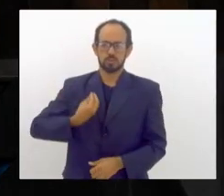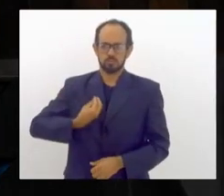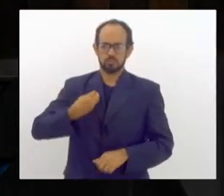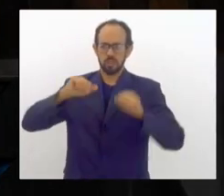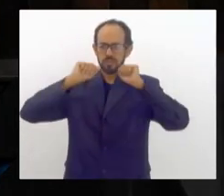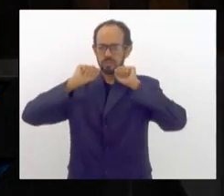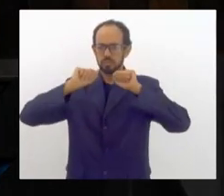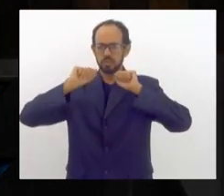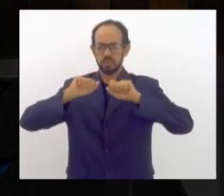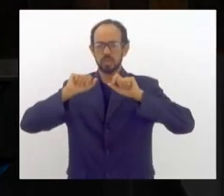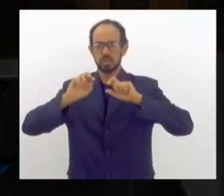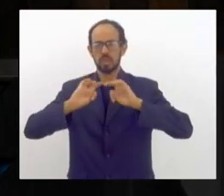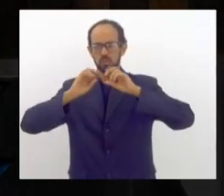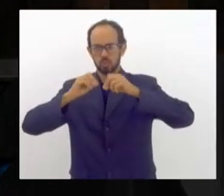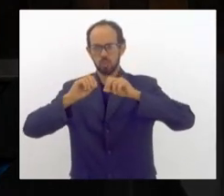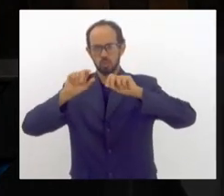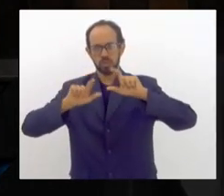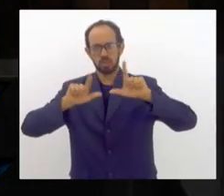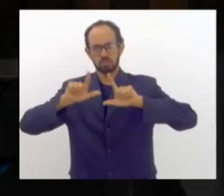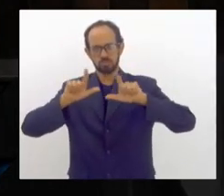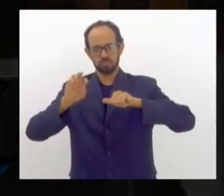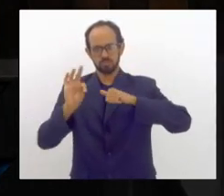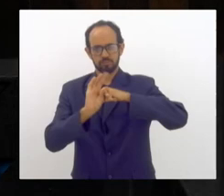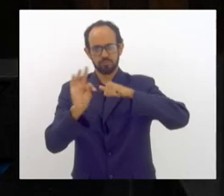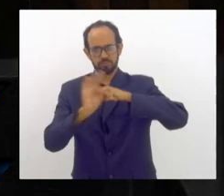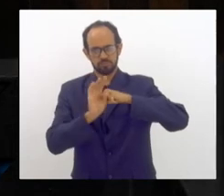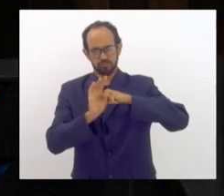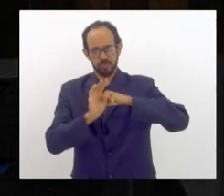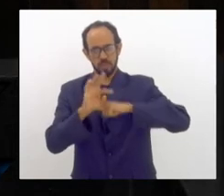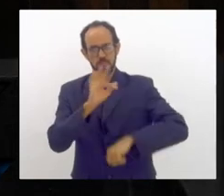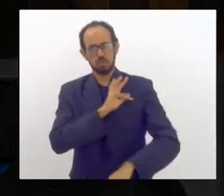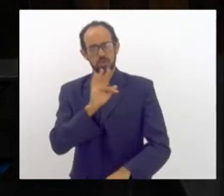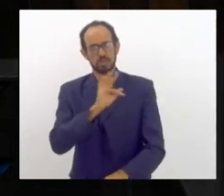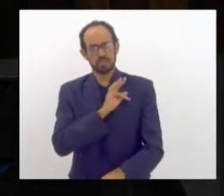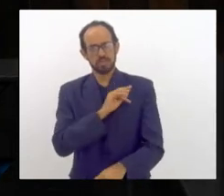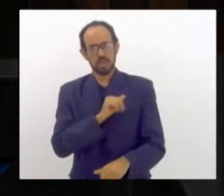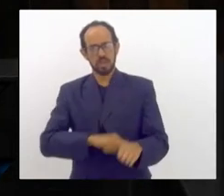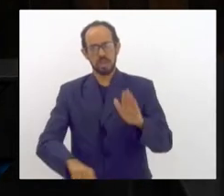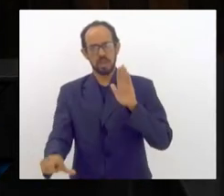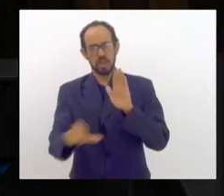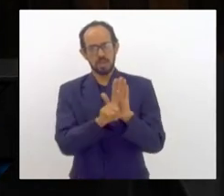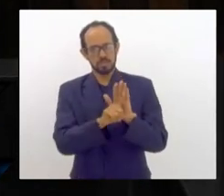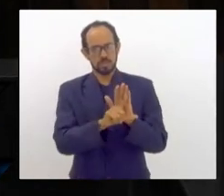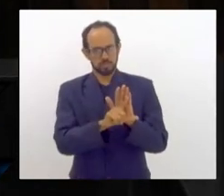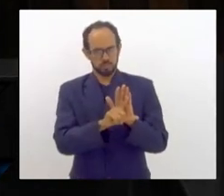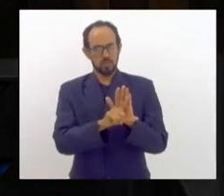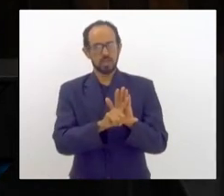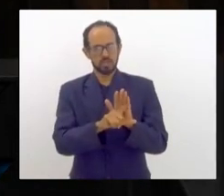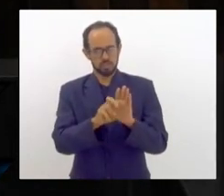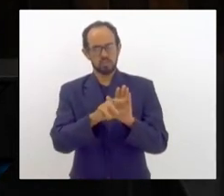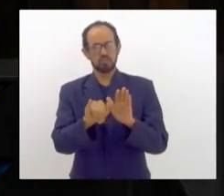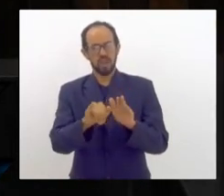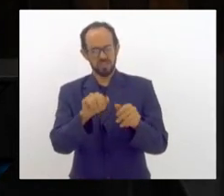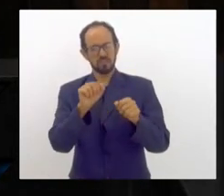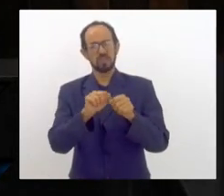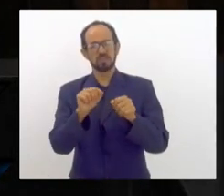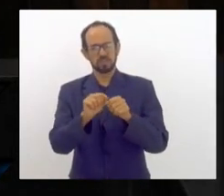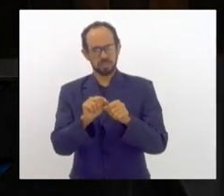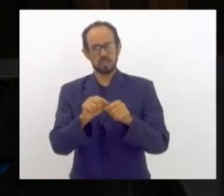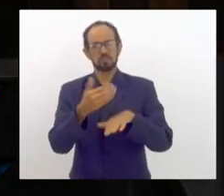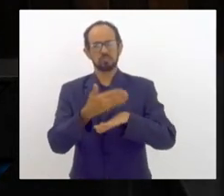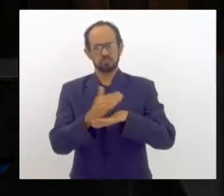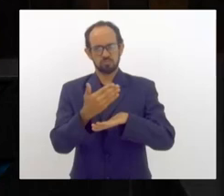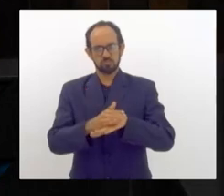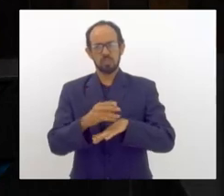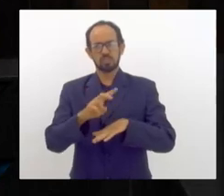TV Alerge, toda a técnica, a polícia legislativa, que a gente vai tirar do papel um compromisso nosso, e a gente vai